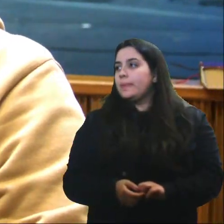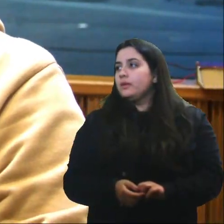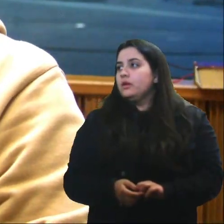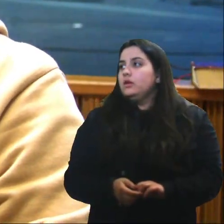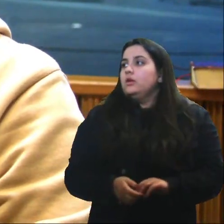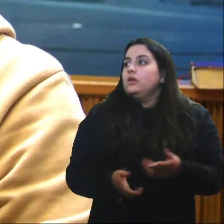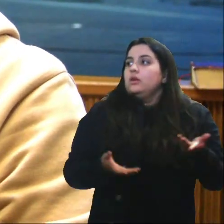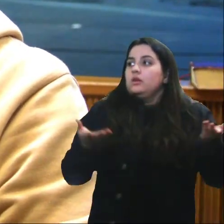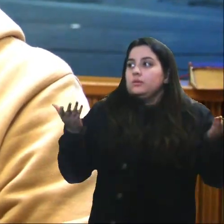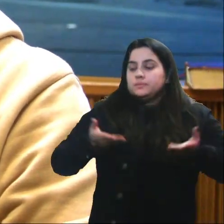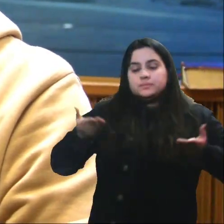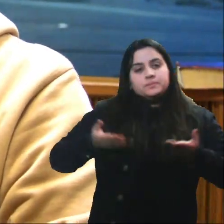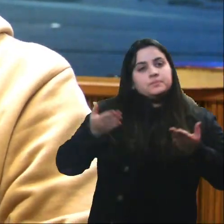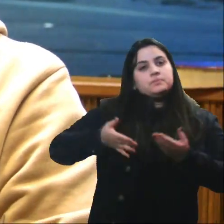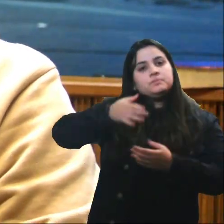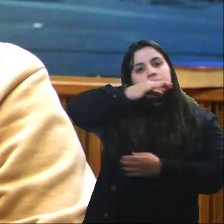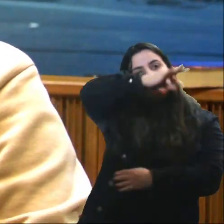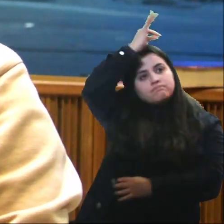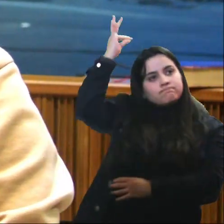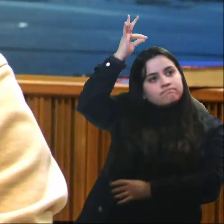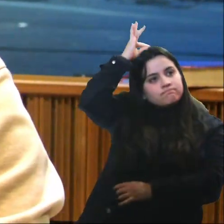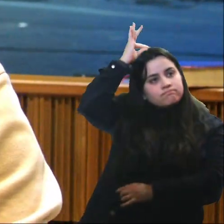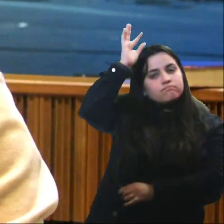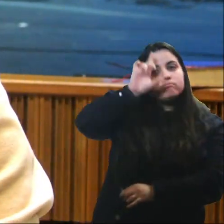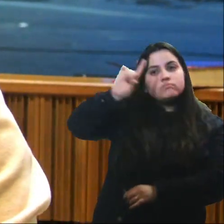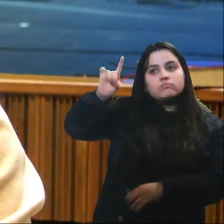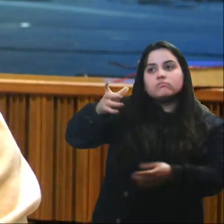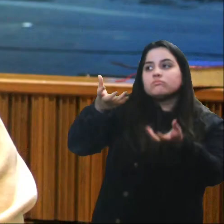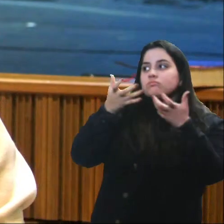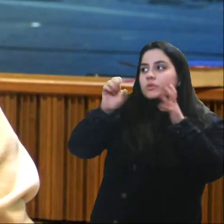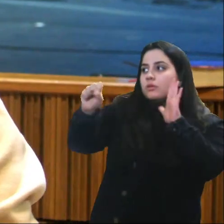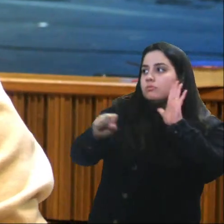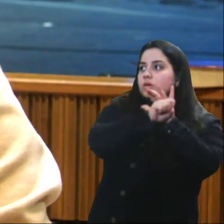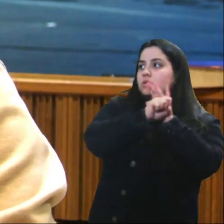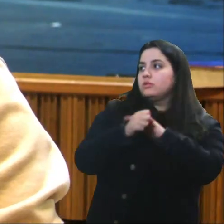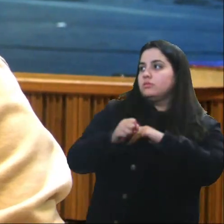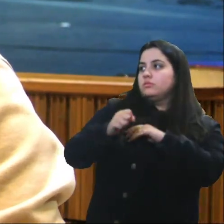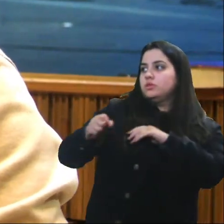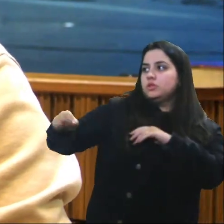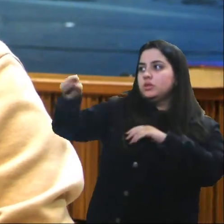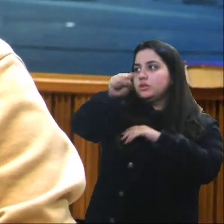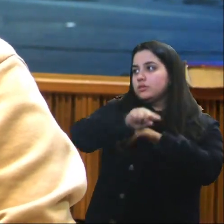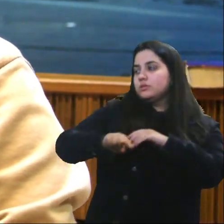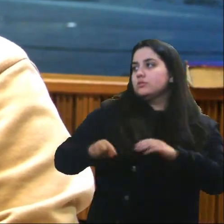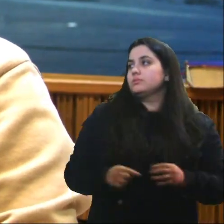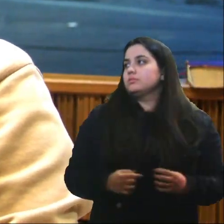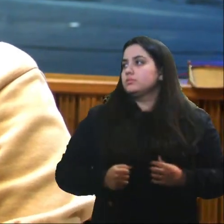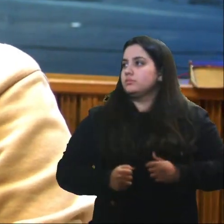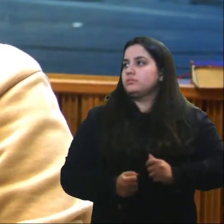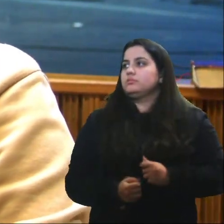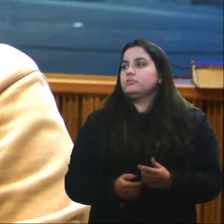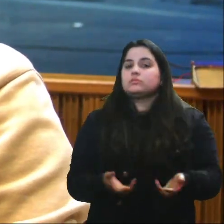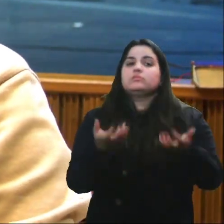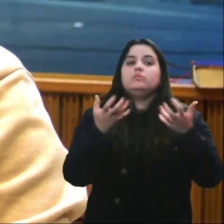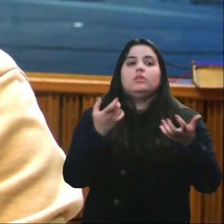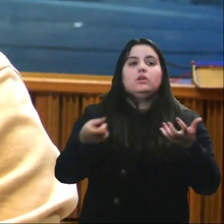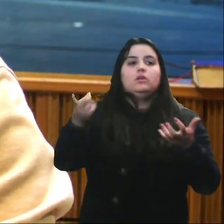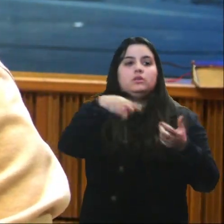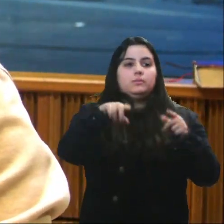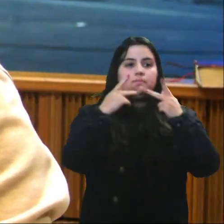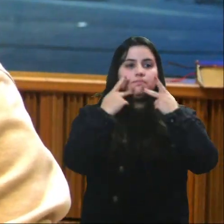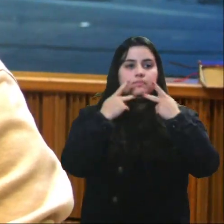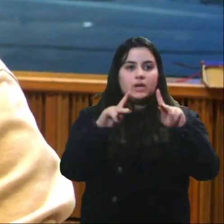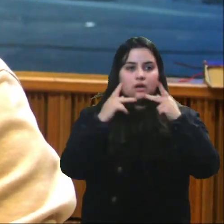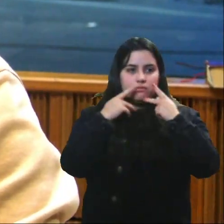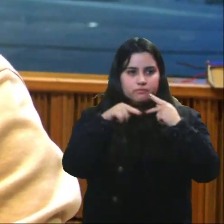Hoje o Espírito de Deus quer tomar posse de você. Quer que você comece a pregar a palavra